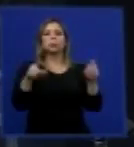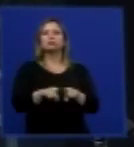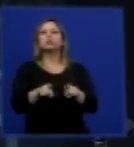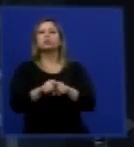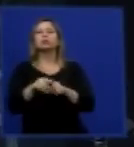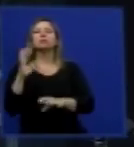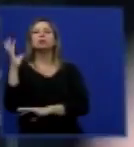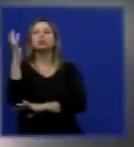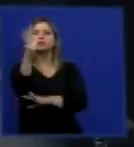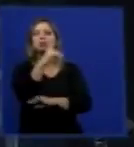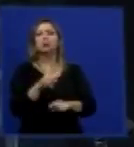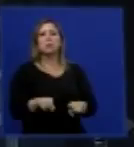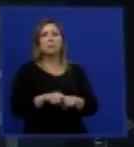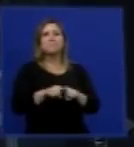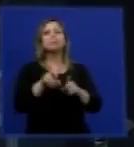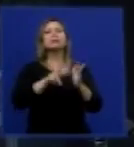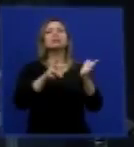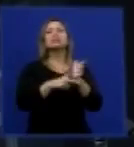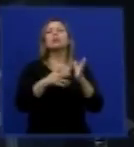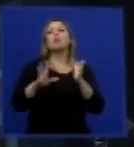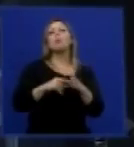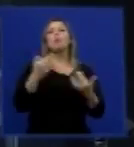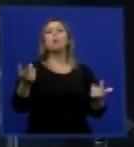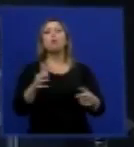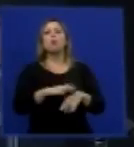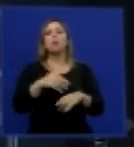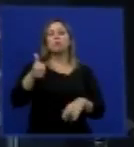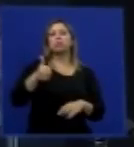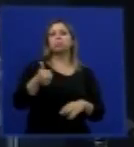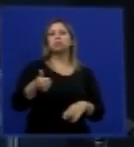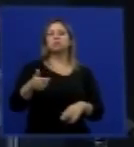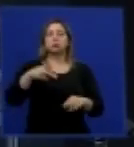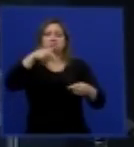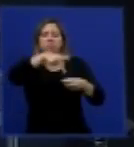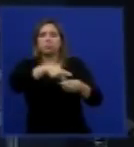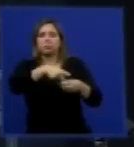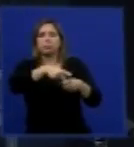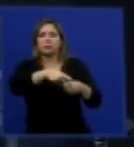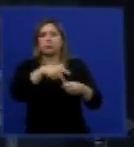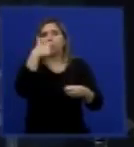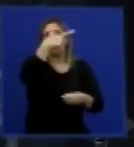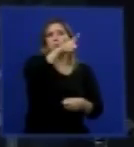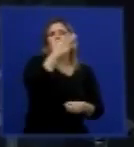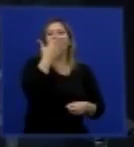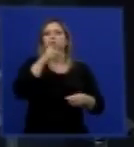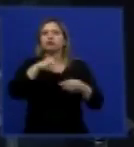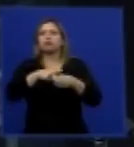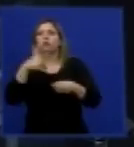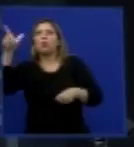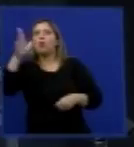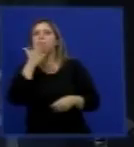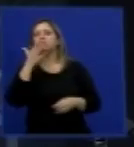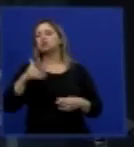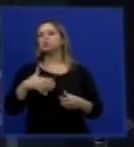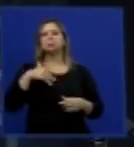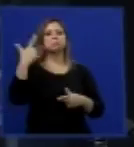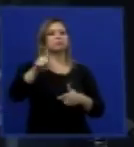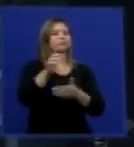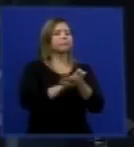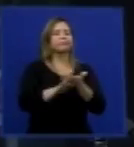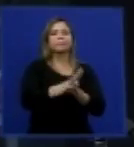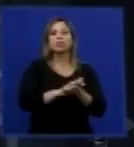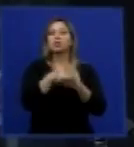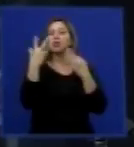objetiva não é significativa a diferença se você queima um tipo de petróleo ou se você queima outro tipo de petróleo talvez